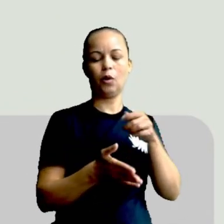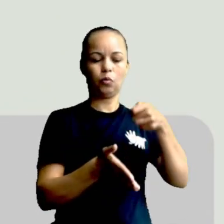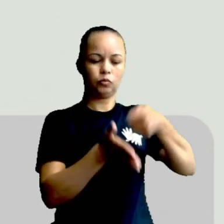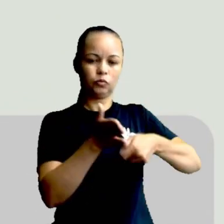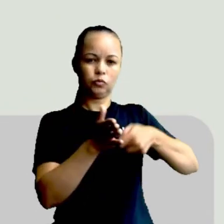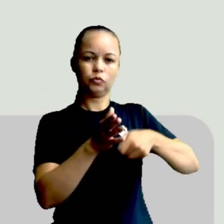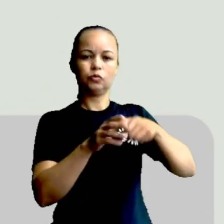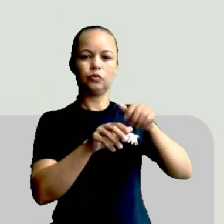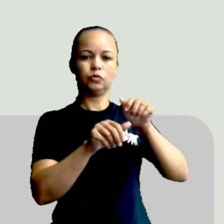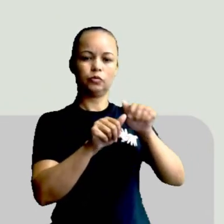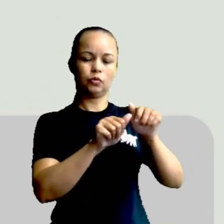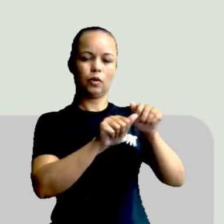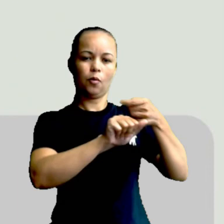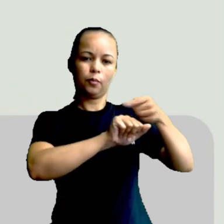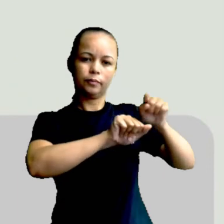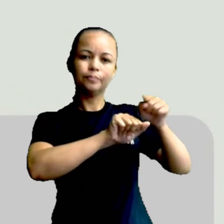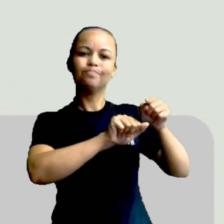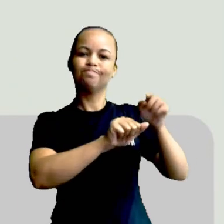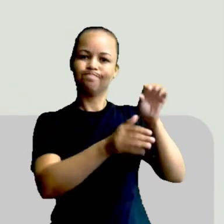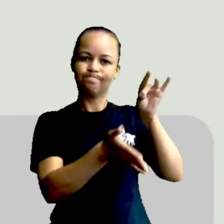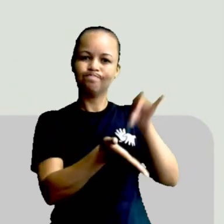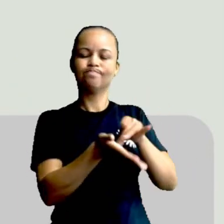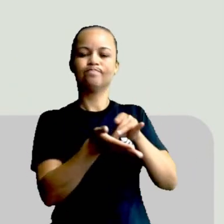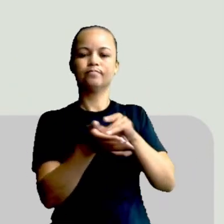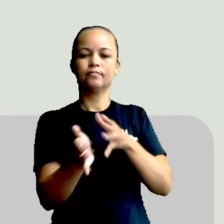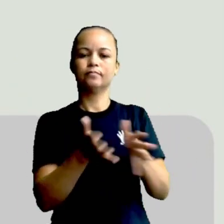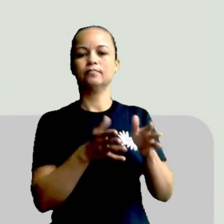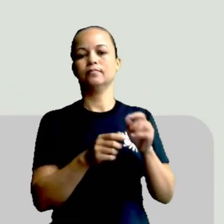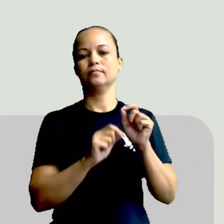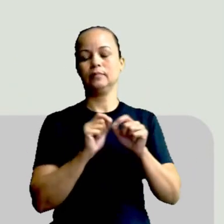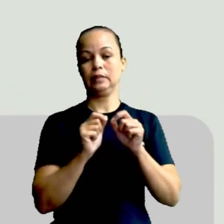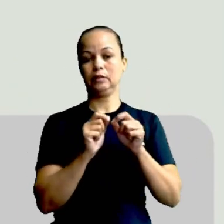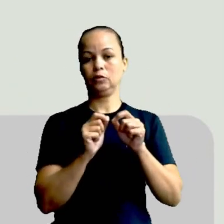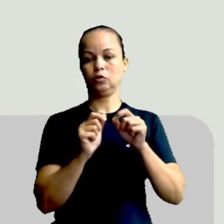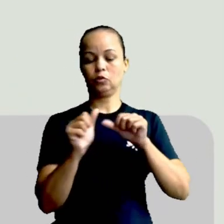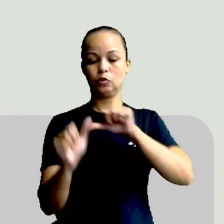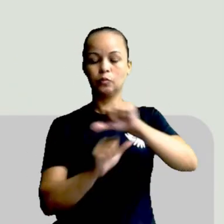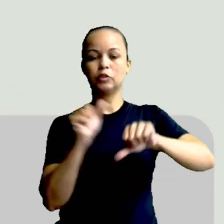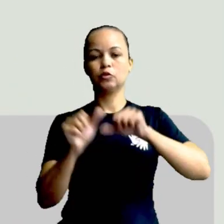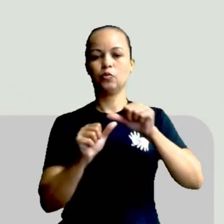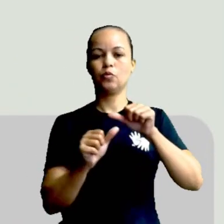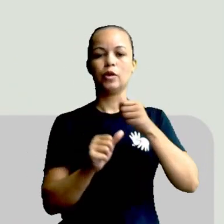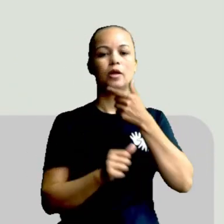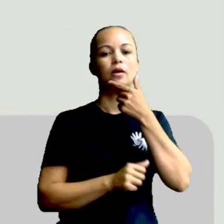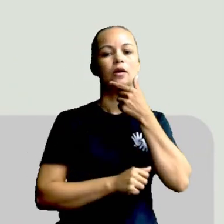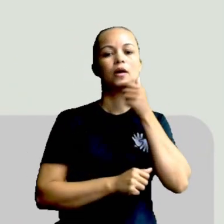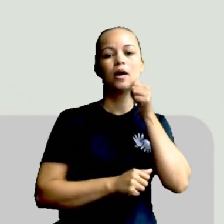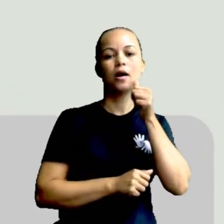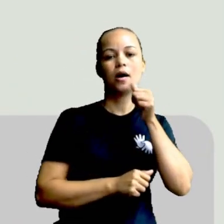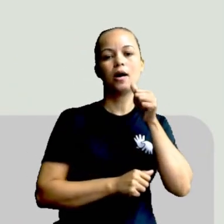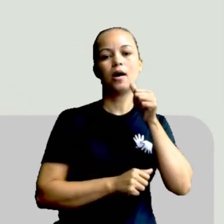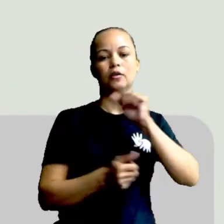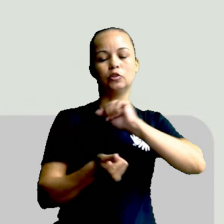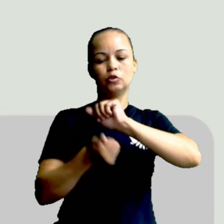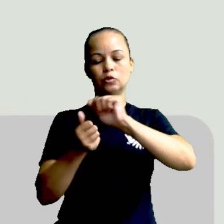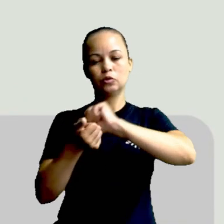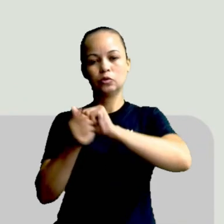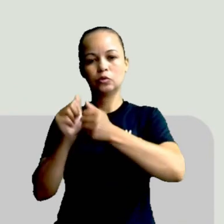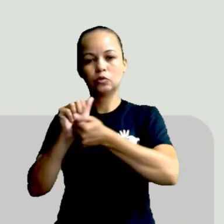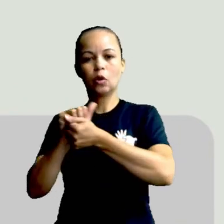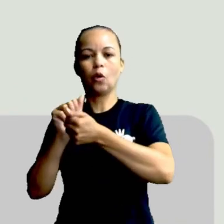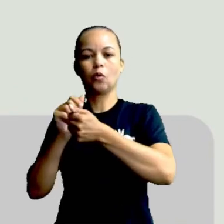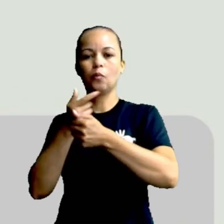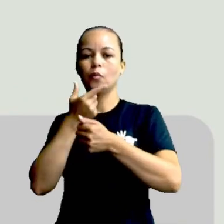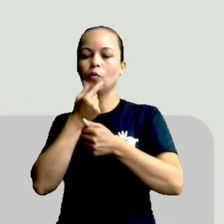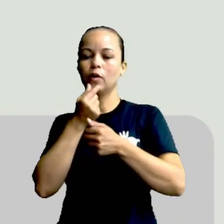obrigatório da crase não é se eu colocar aí ó substitui irmã por irmão recorreu a irmão